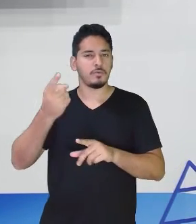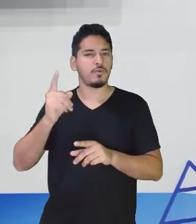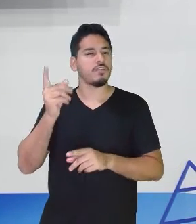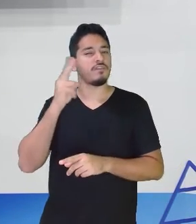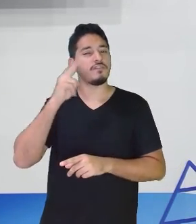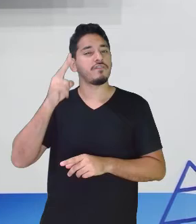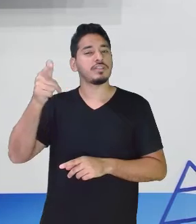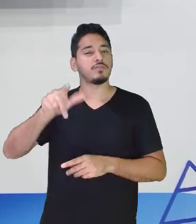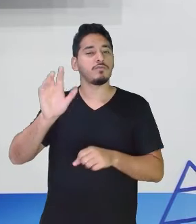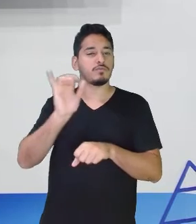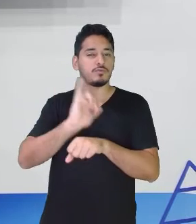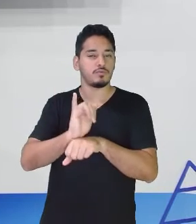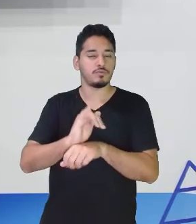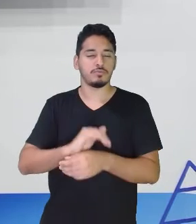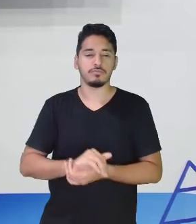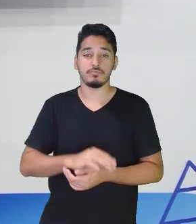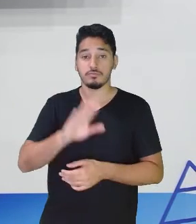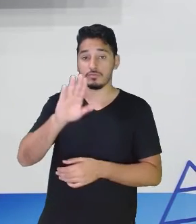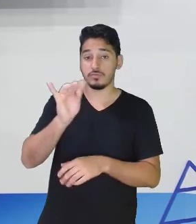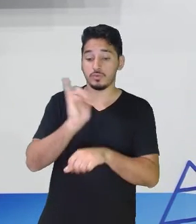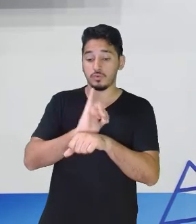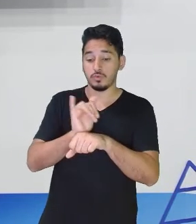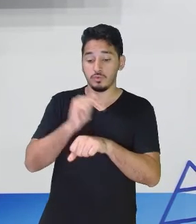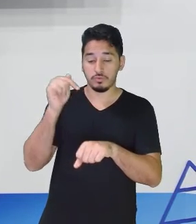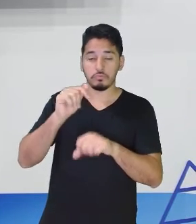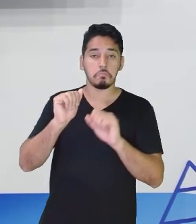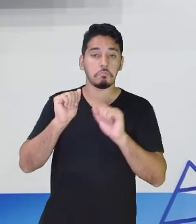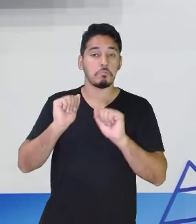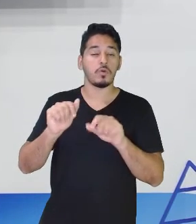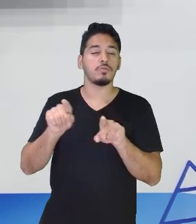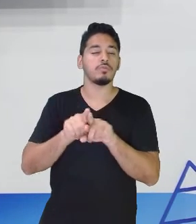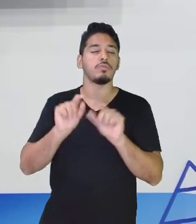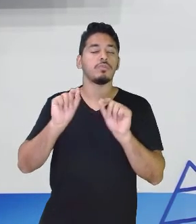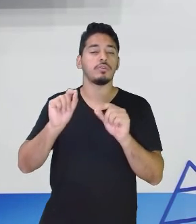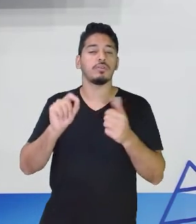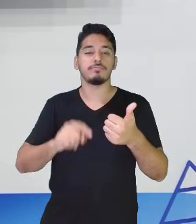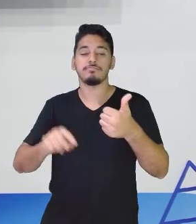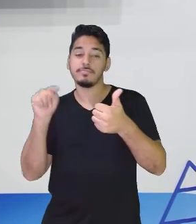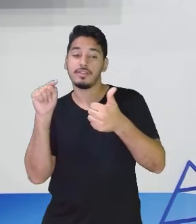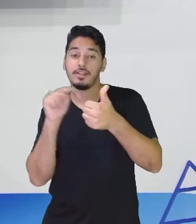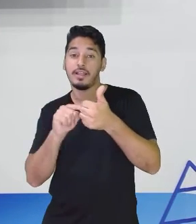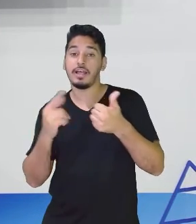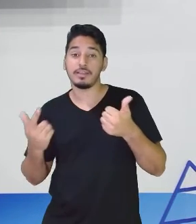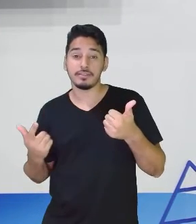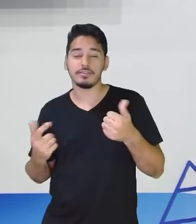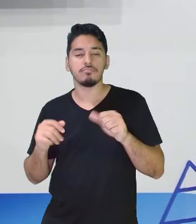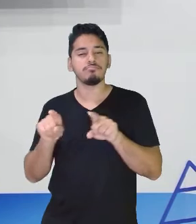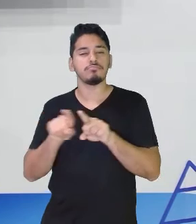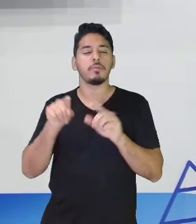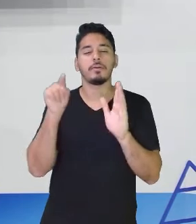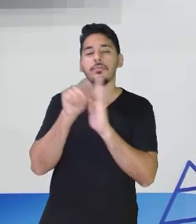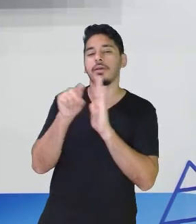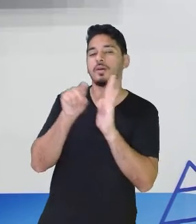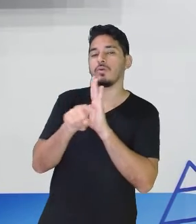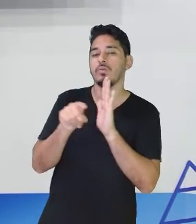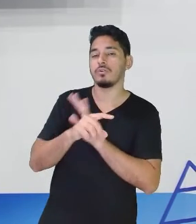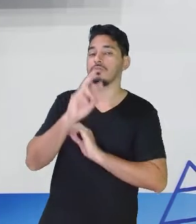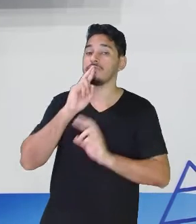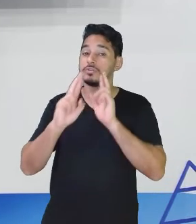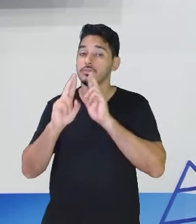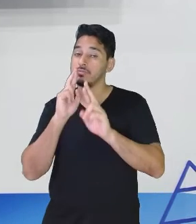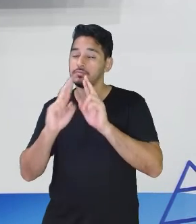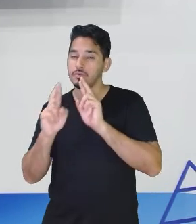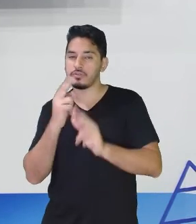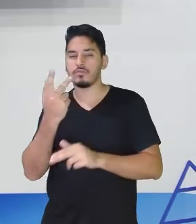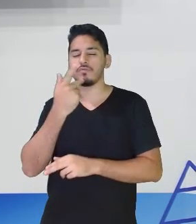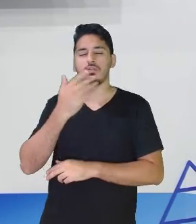YouTube. Não esquece que lá no YouTube você pode também dar um like, você pode também fazer perguntas, responder, dizer